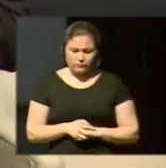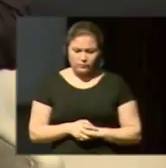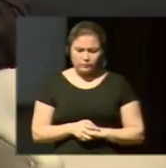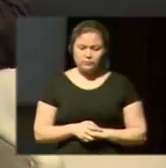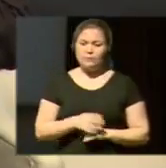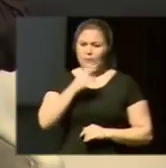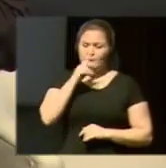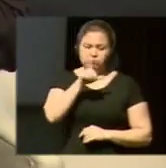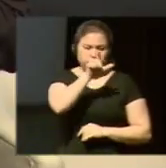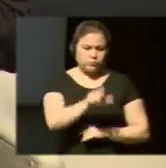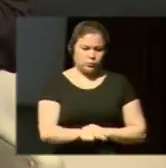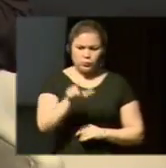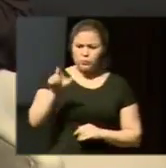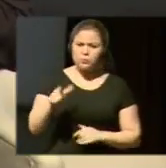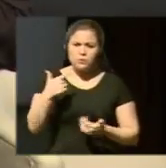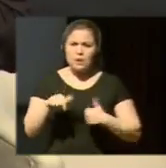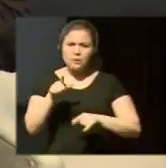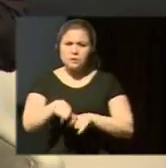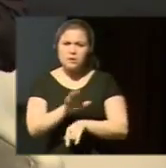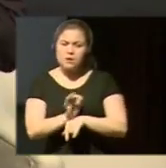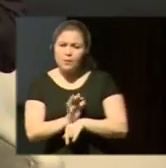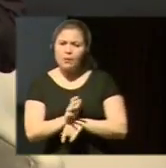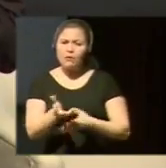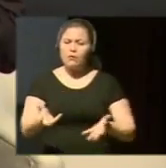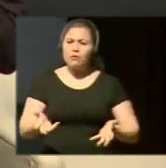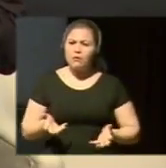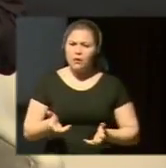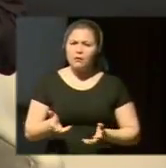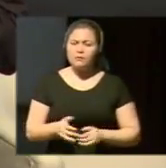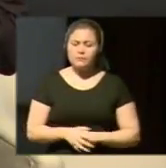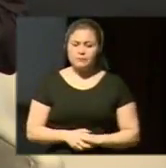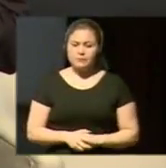O indivíduo que está no cinema quer...